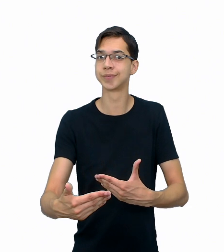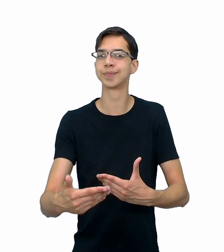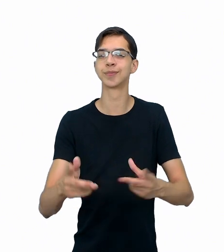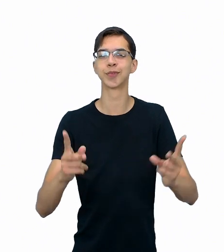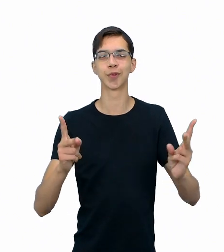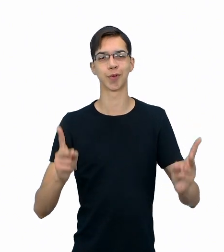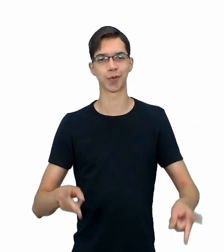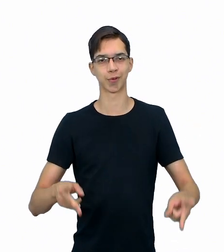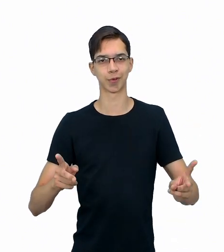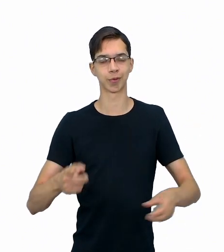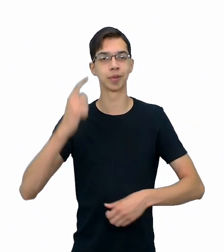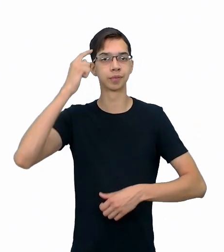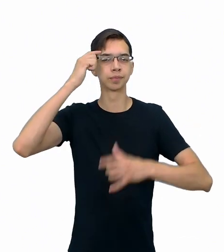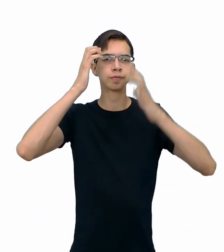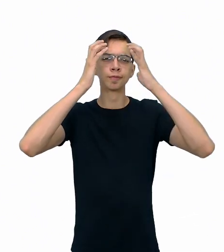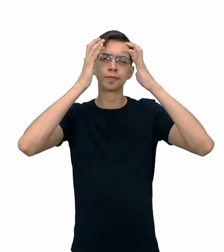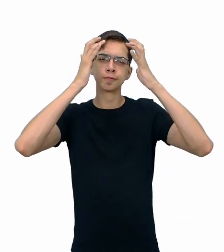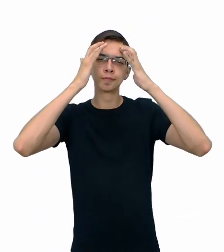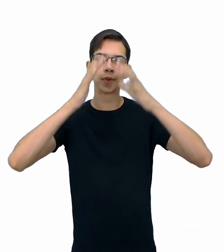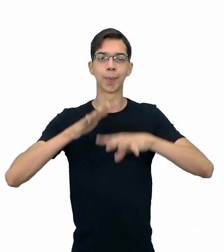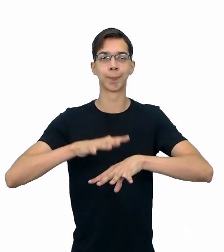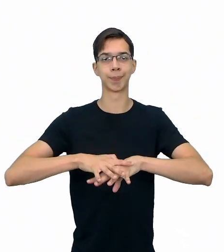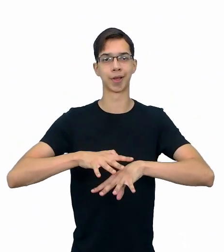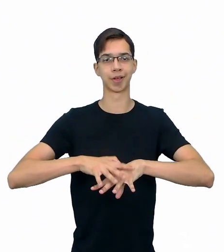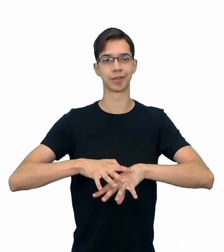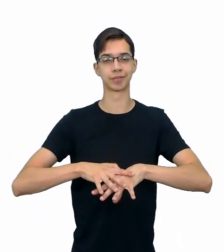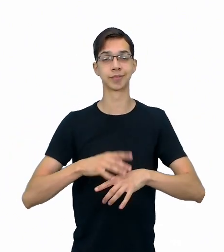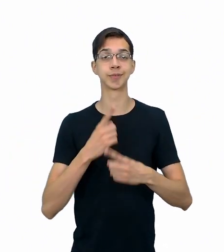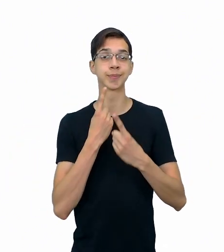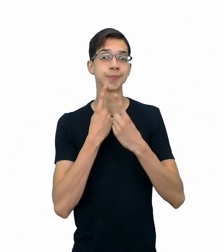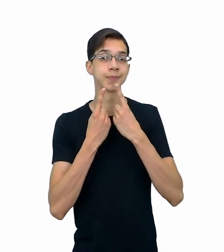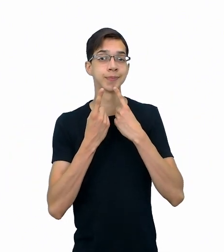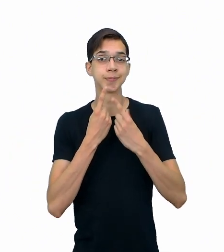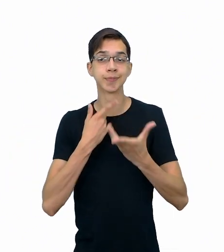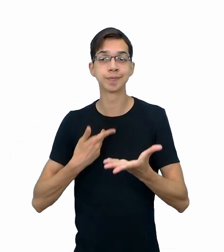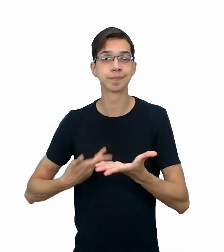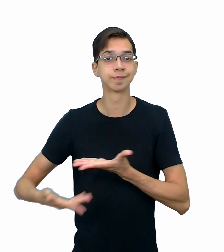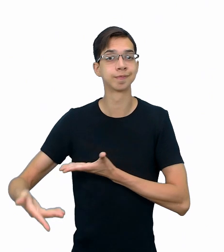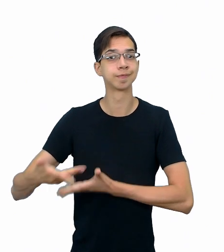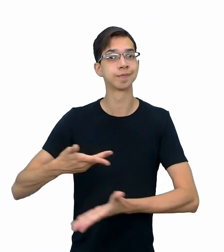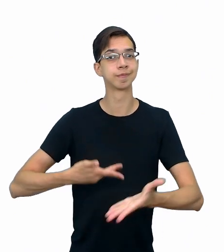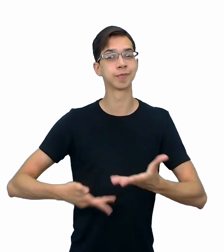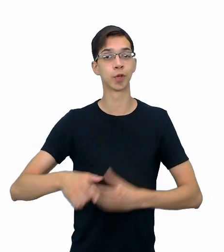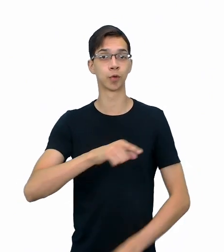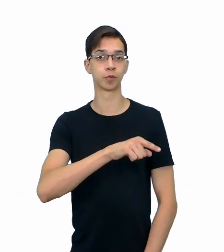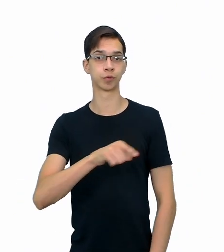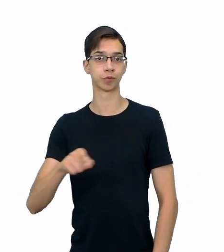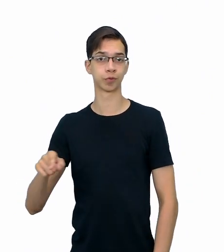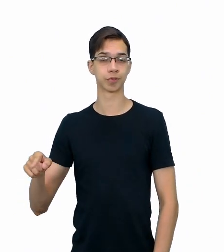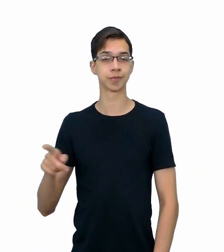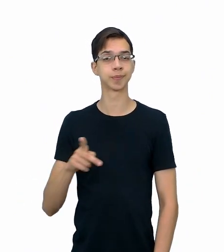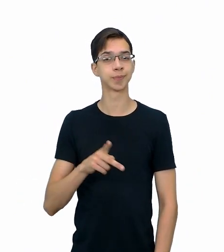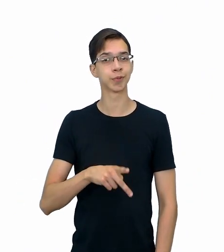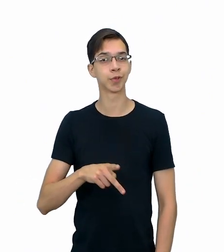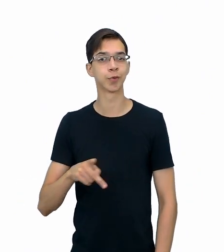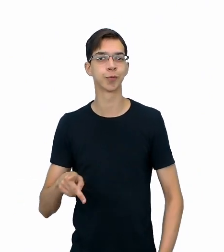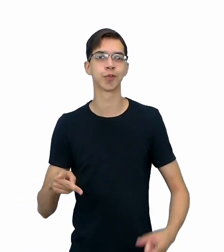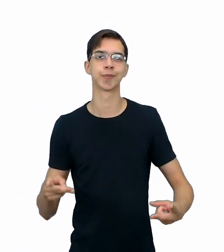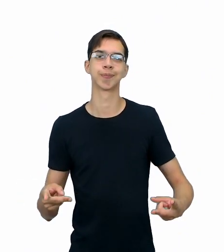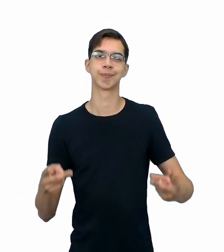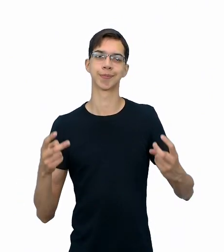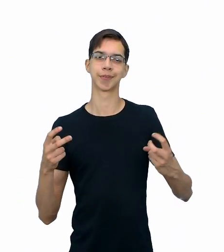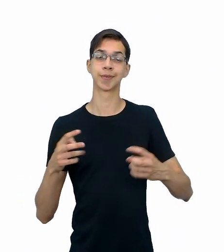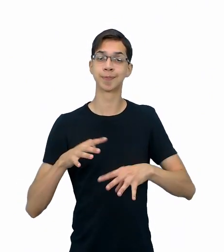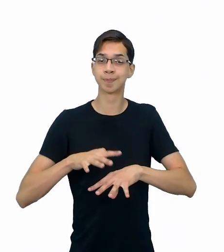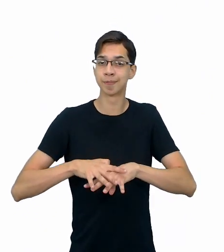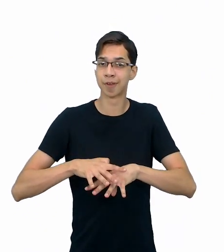os pensamentos matemáticos, de maneira que você, professor, possa perceber que na matemática não há um